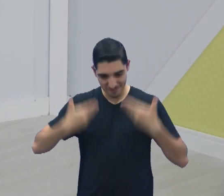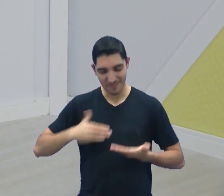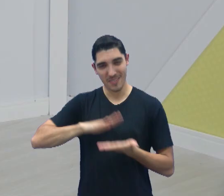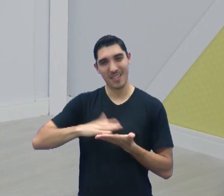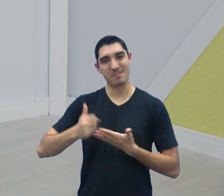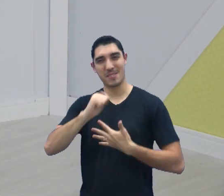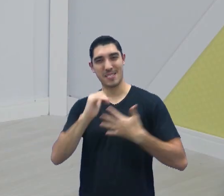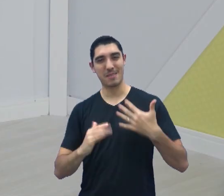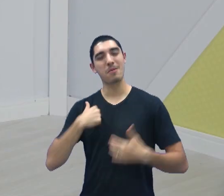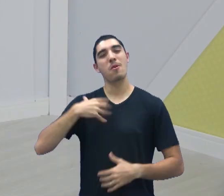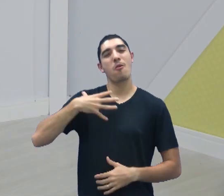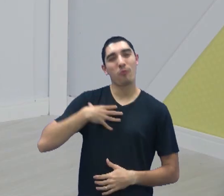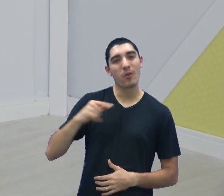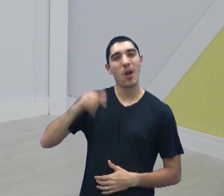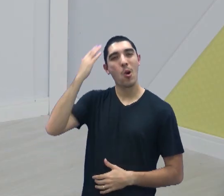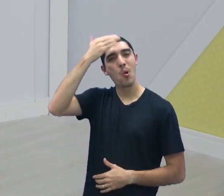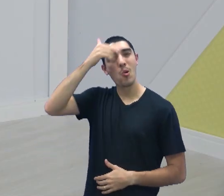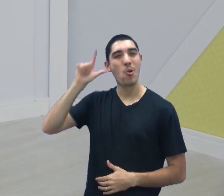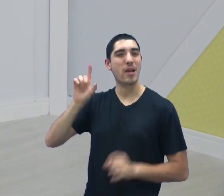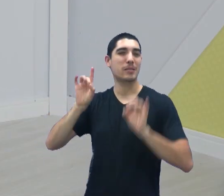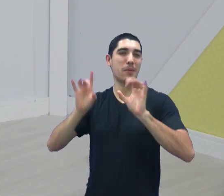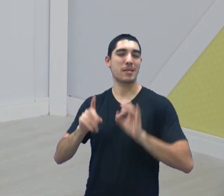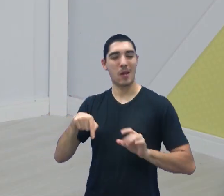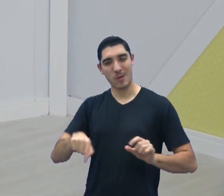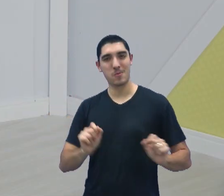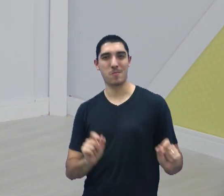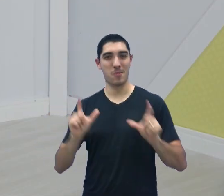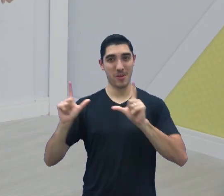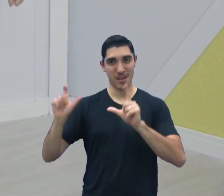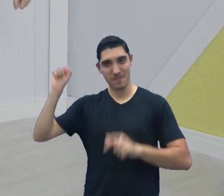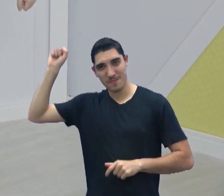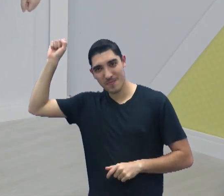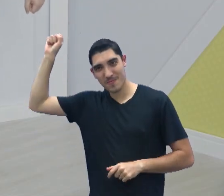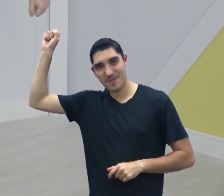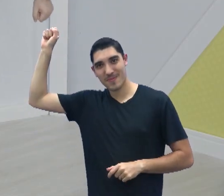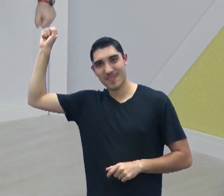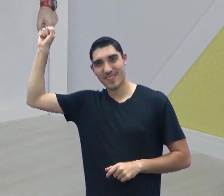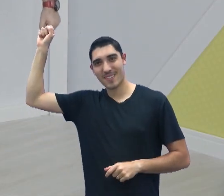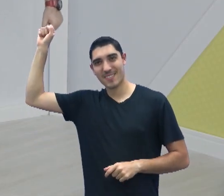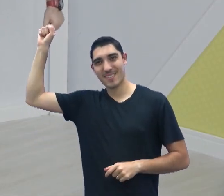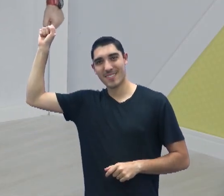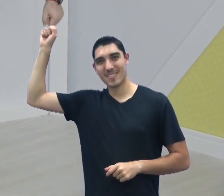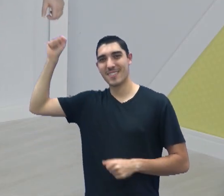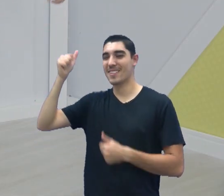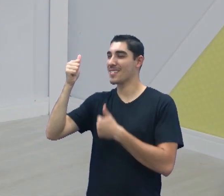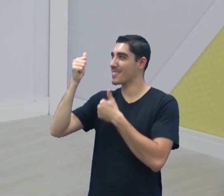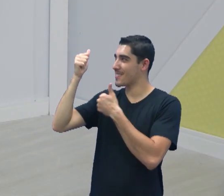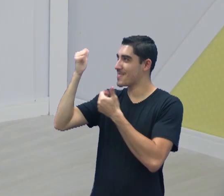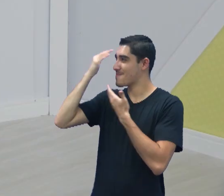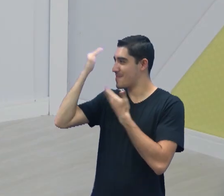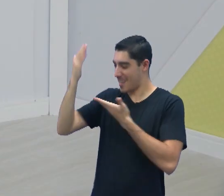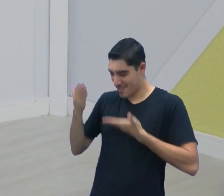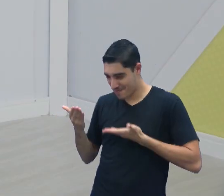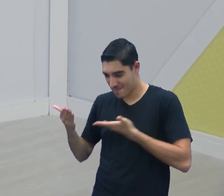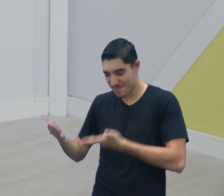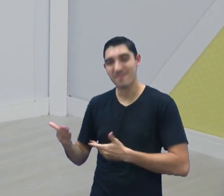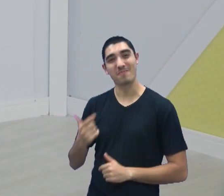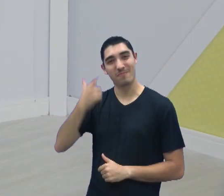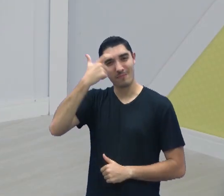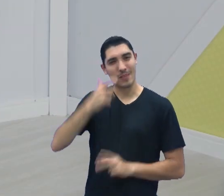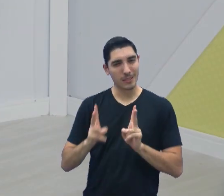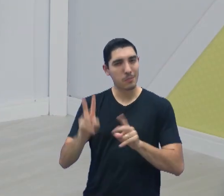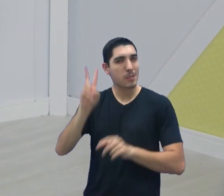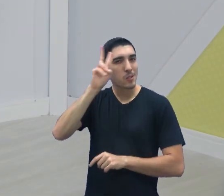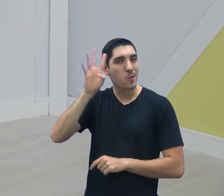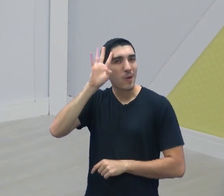Fernando, o papai do Lorenzo, que é o mascotinho do nosso Hora do Esporte. Luizão, seja sempre muito bem-vindo. Aí, aquele soquinho maroto de toda segunda, quarta